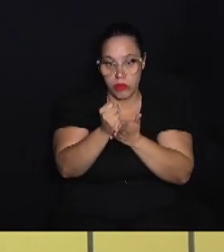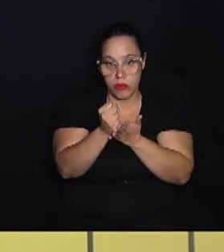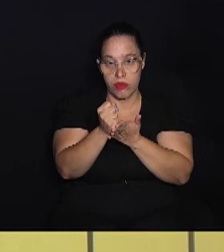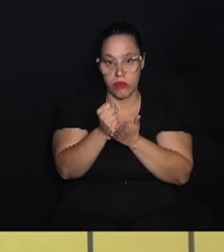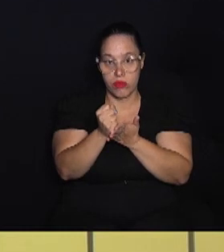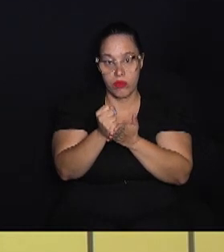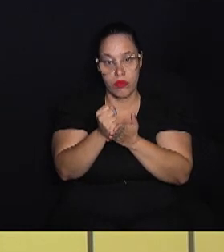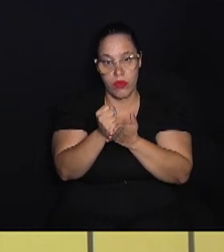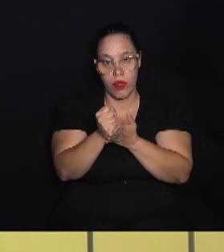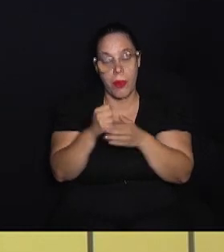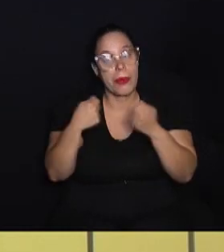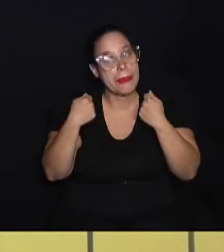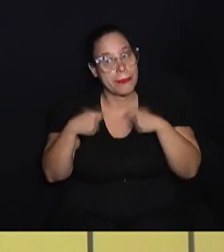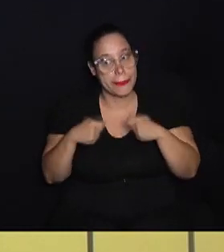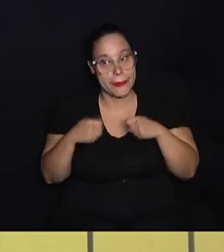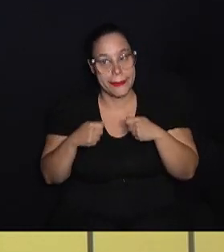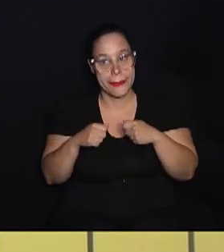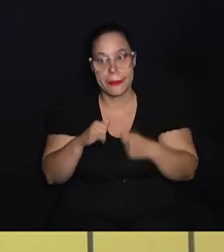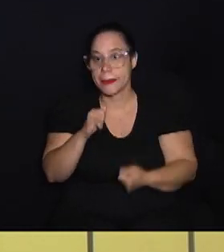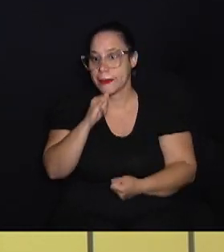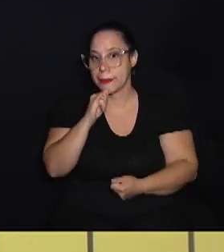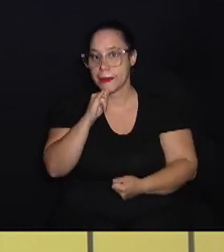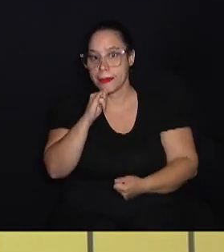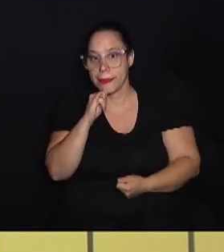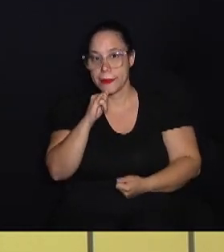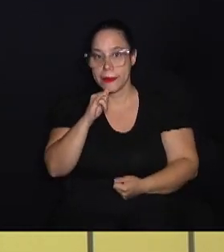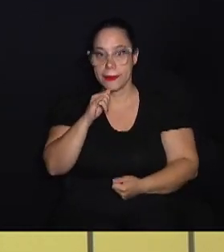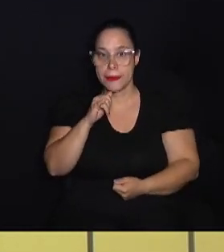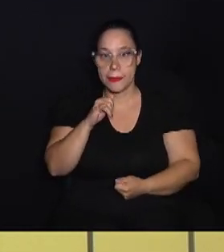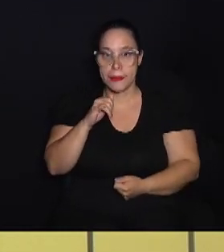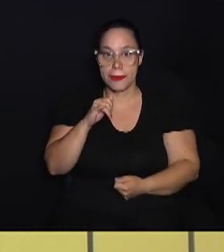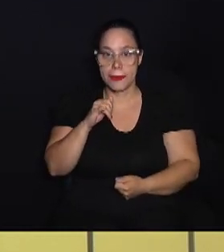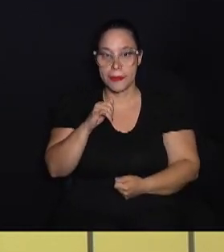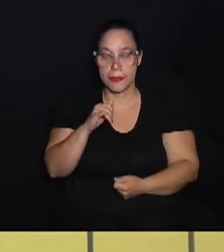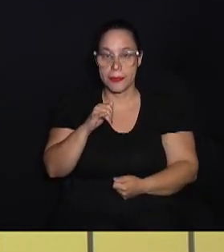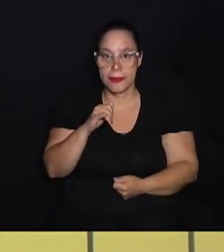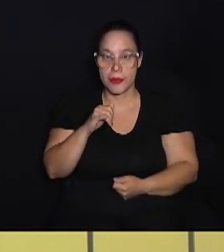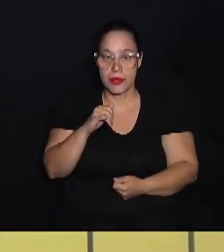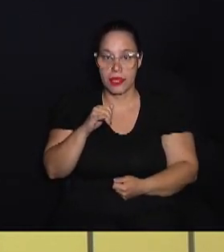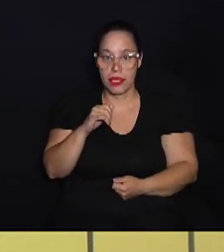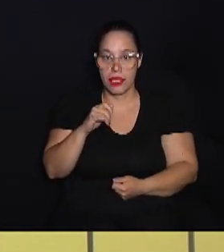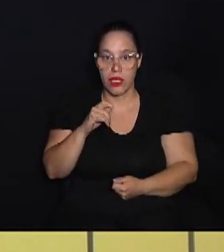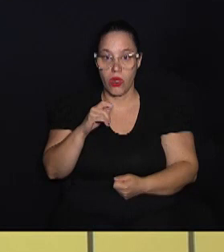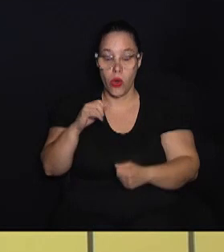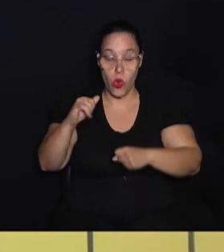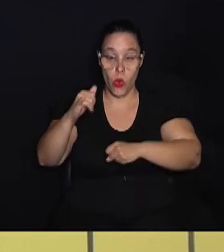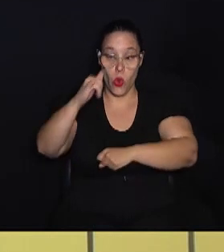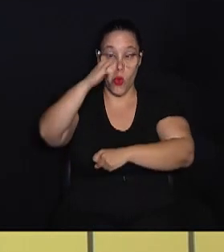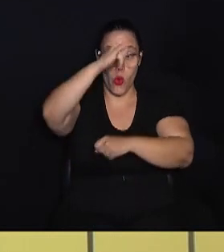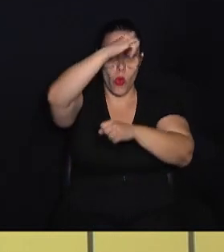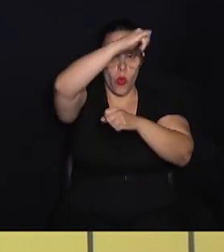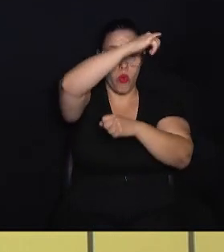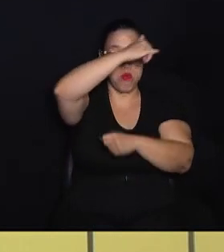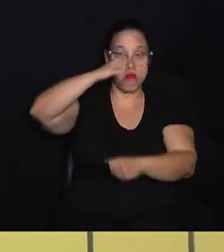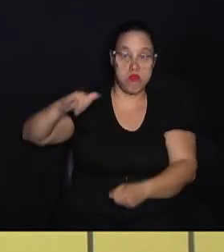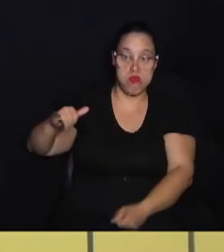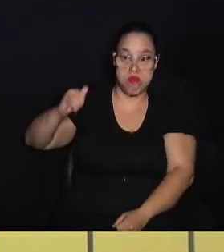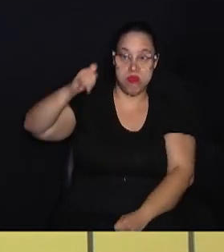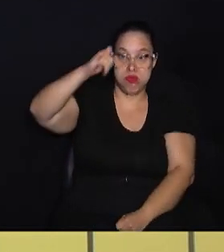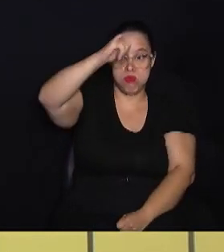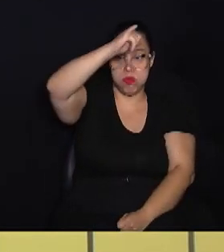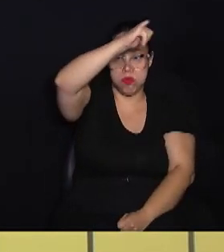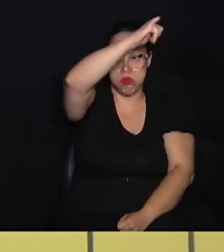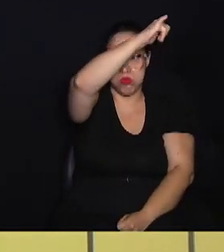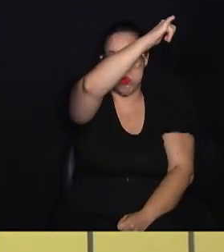caso haja necessidade, que é, por exemplo, o lançamento de água com aeronave de asa fixa, que é o avião, que são essas aeronaves que